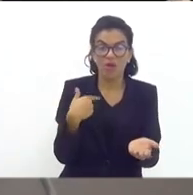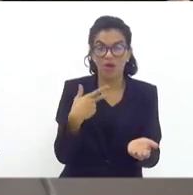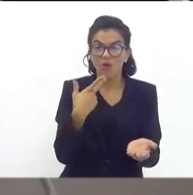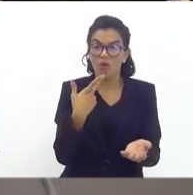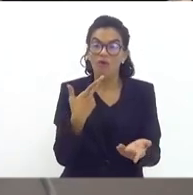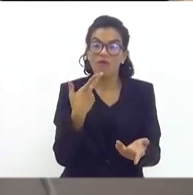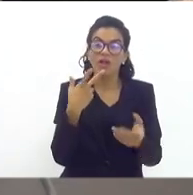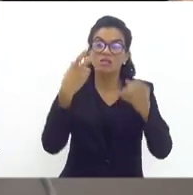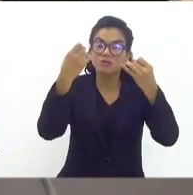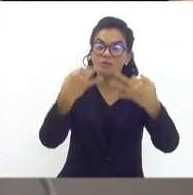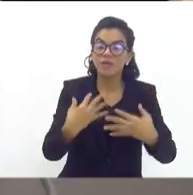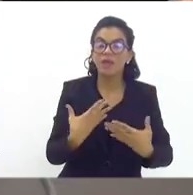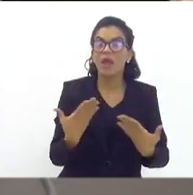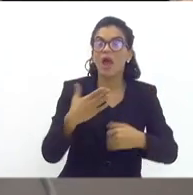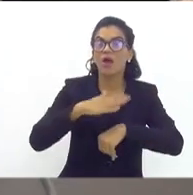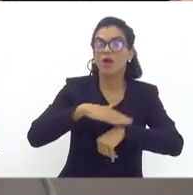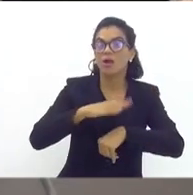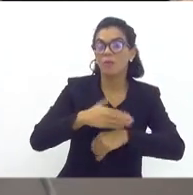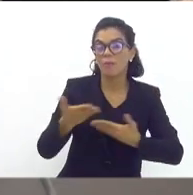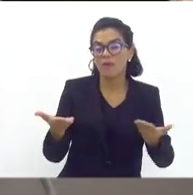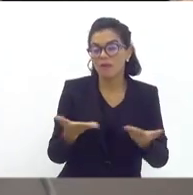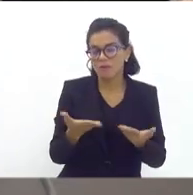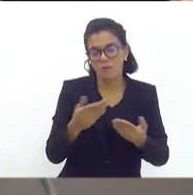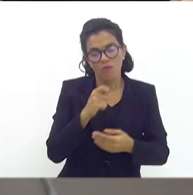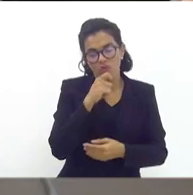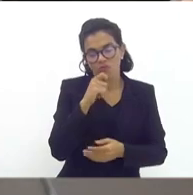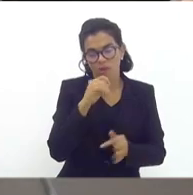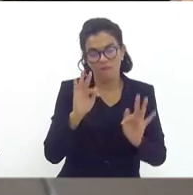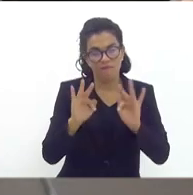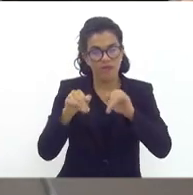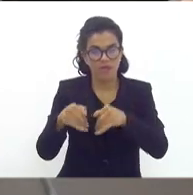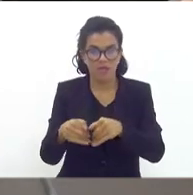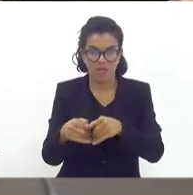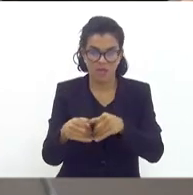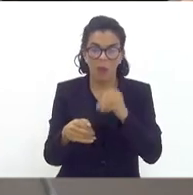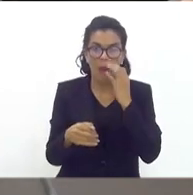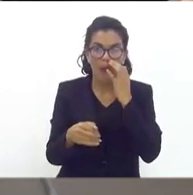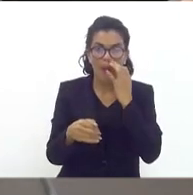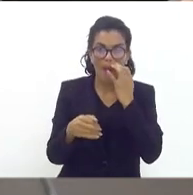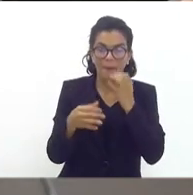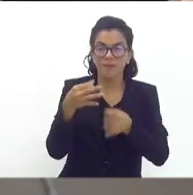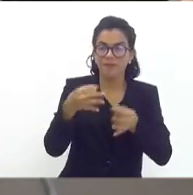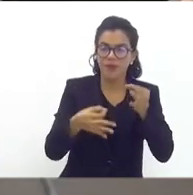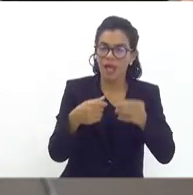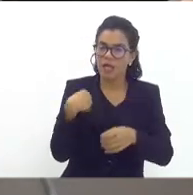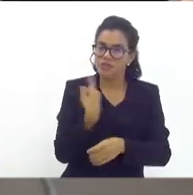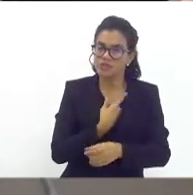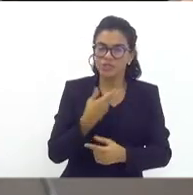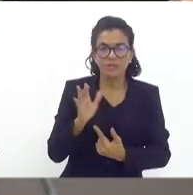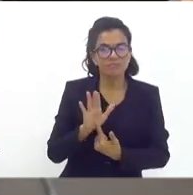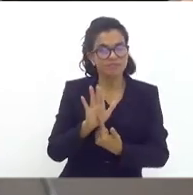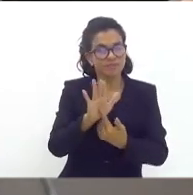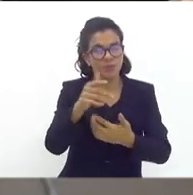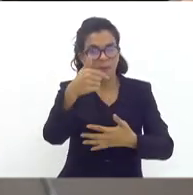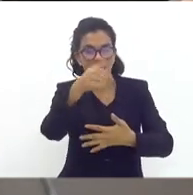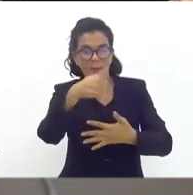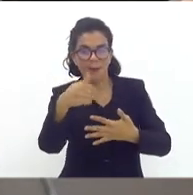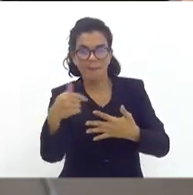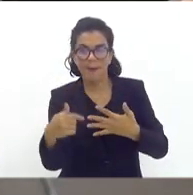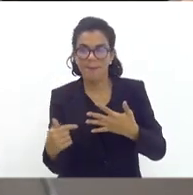status do processo Mas é uma auditoria que ainda está em andamento no tribunal a gente apresentou diversos